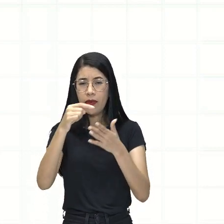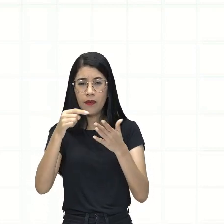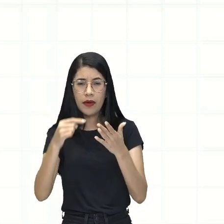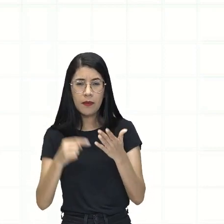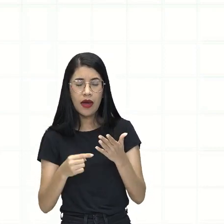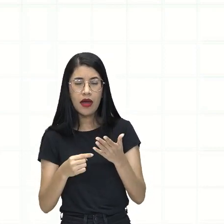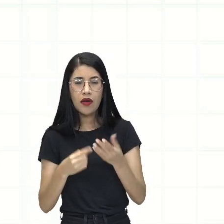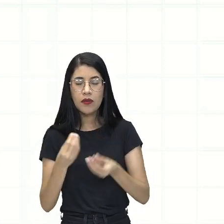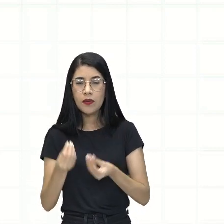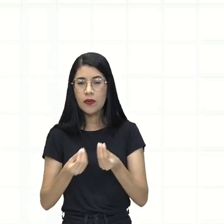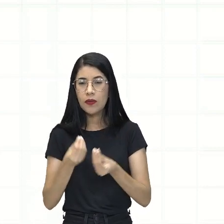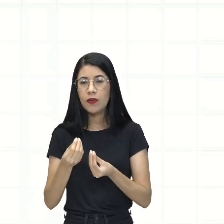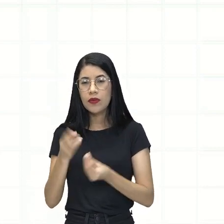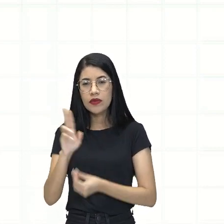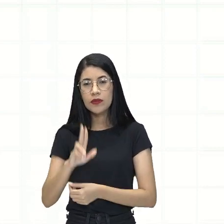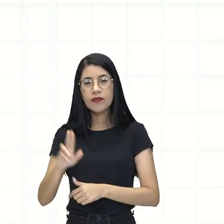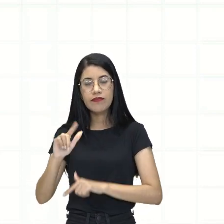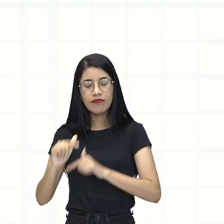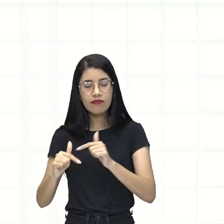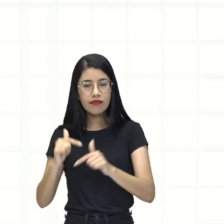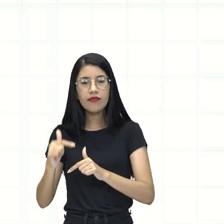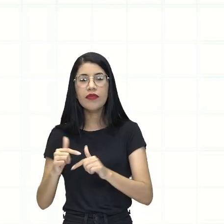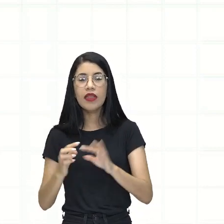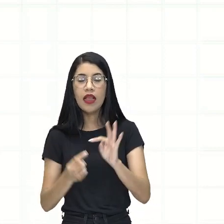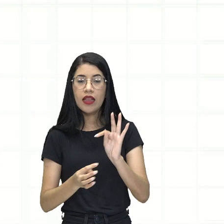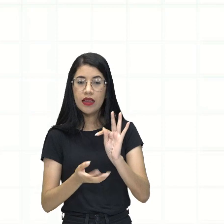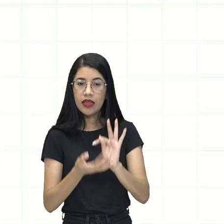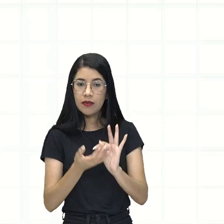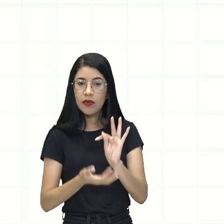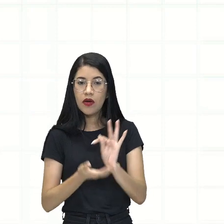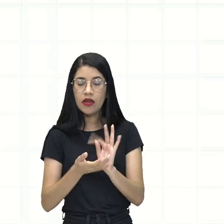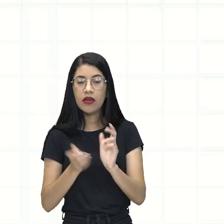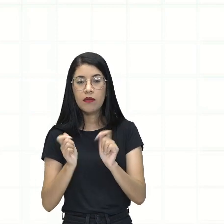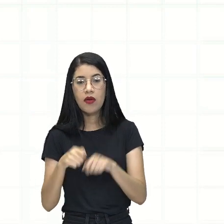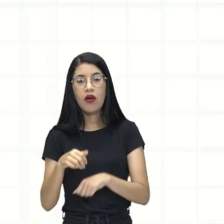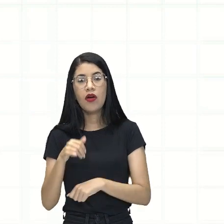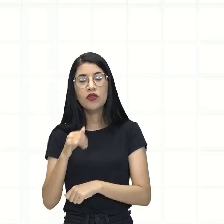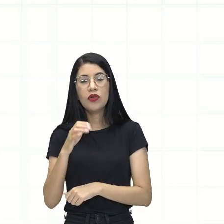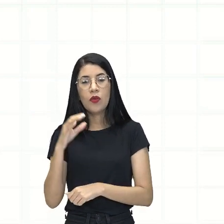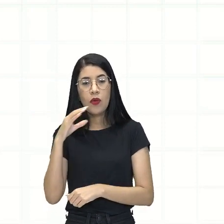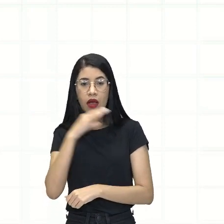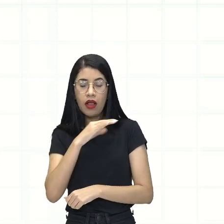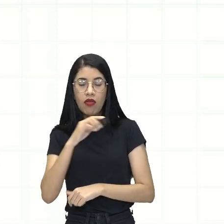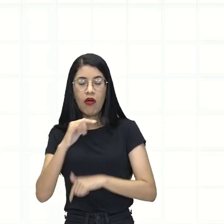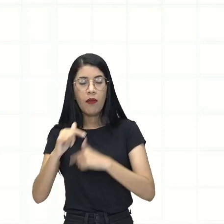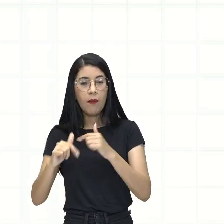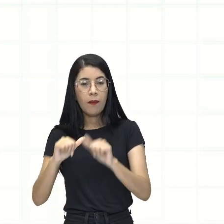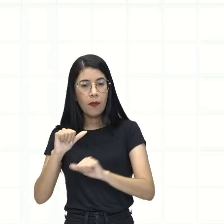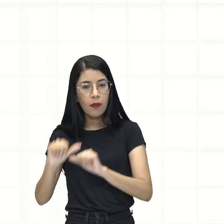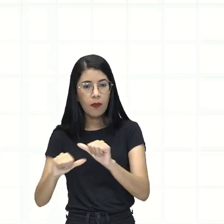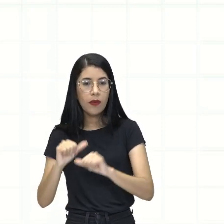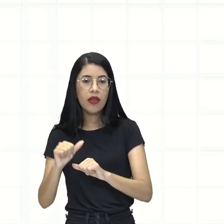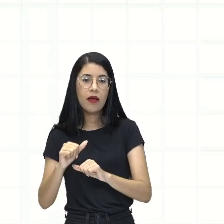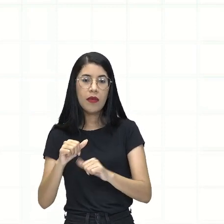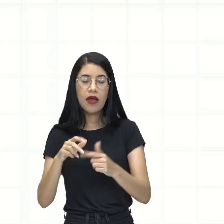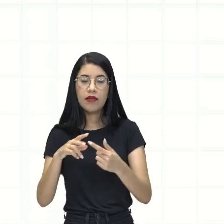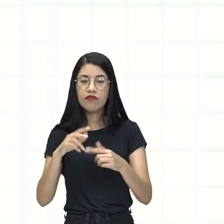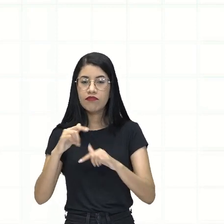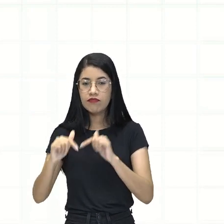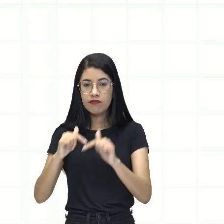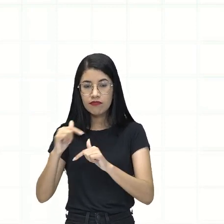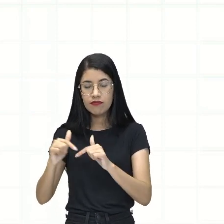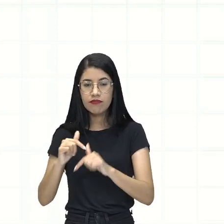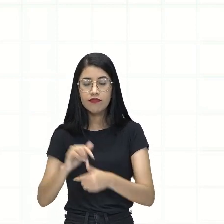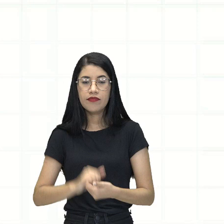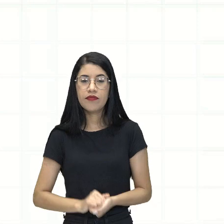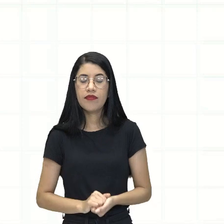operam em ciclos termodinâmicos que podem transformar o calor em trabalho mecânico. E aí os motores de